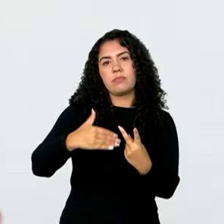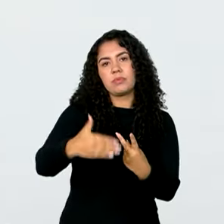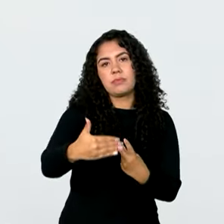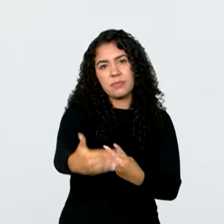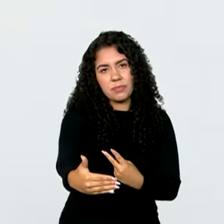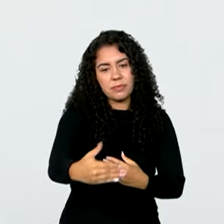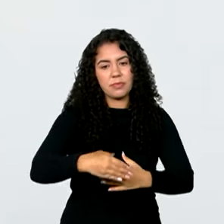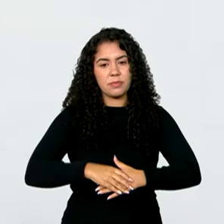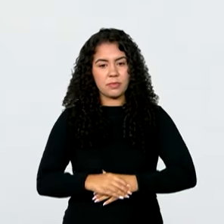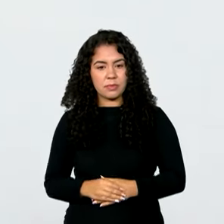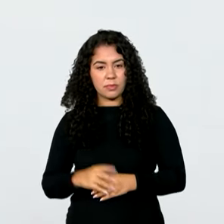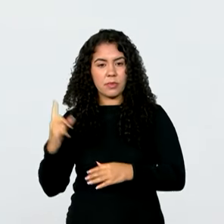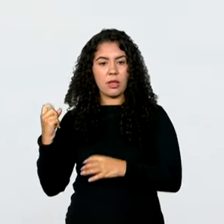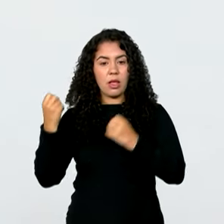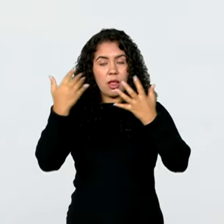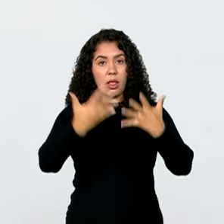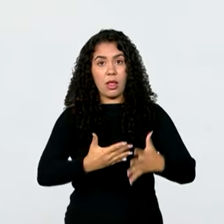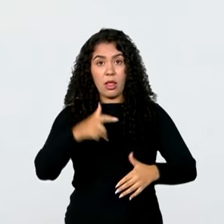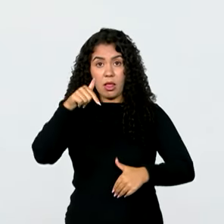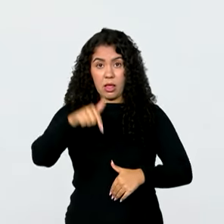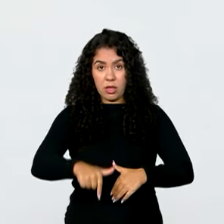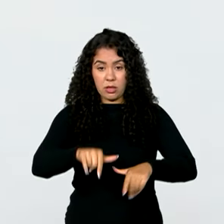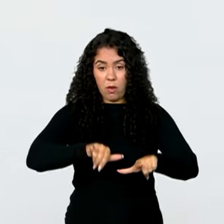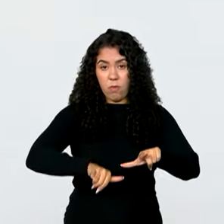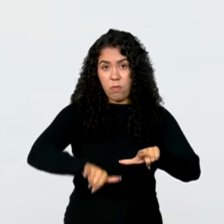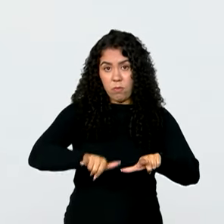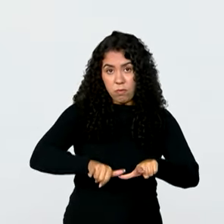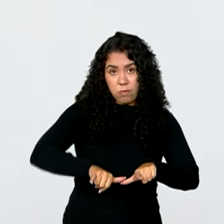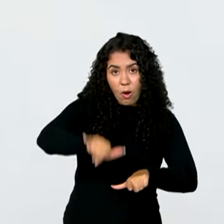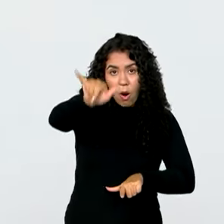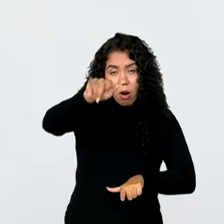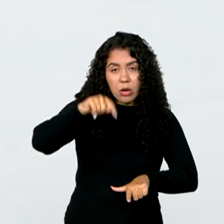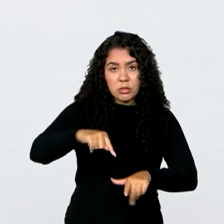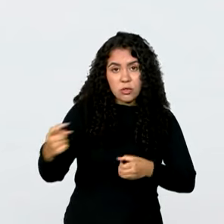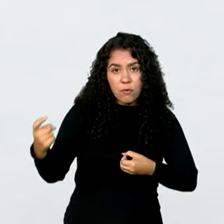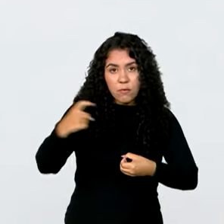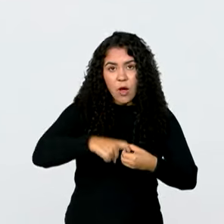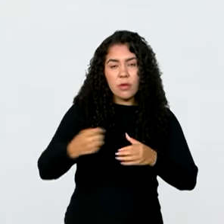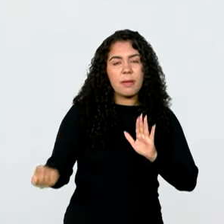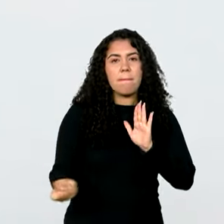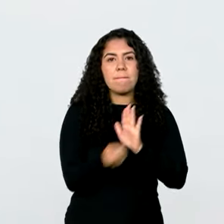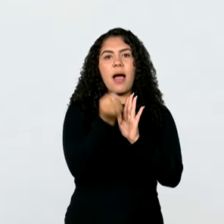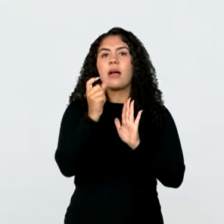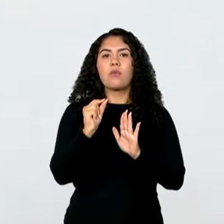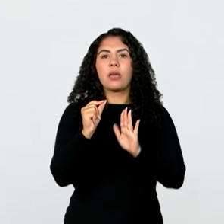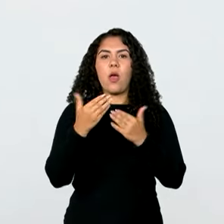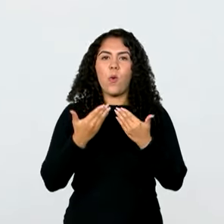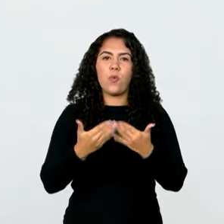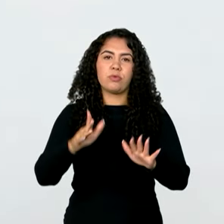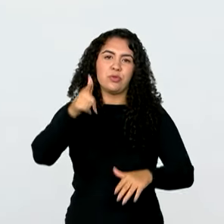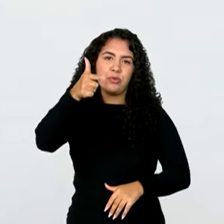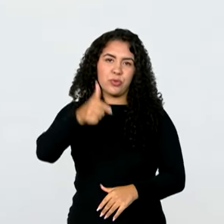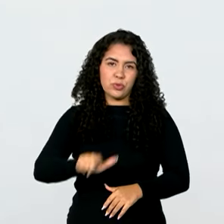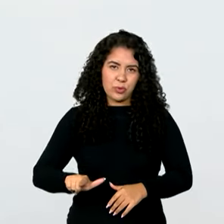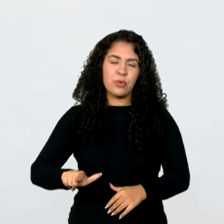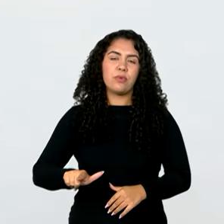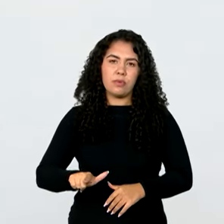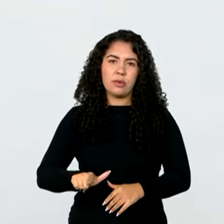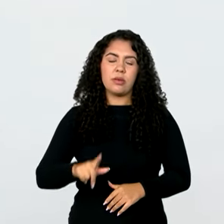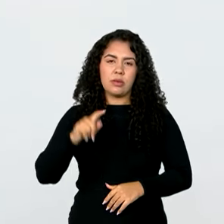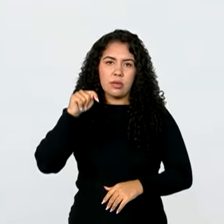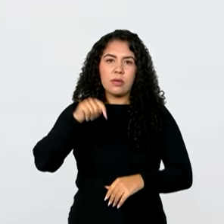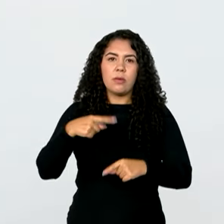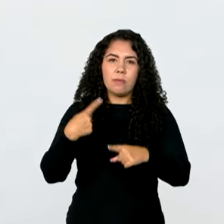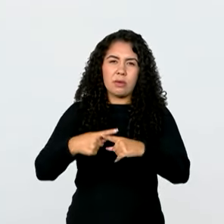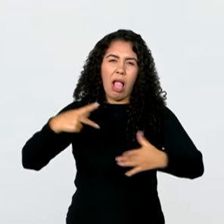A reabertura deste aeroporto marca o recomeço. O estado que enfrentou a sua